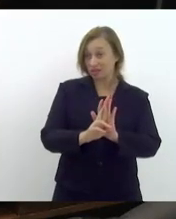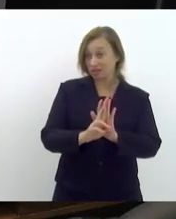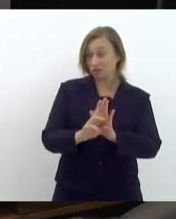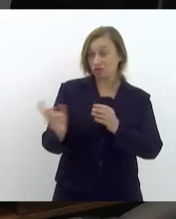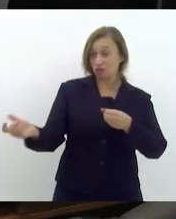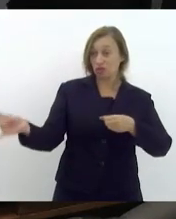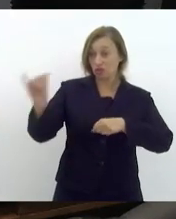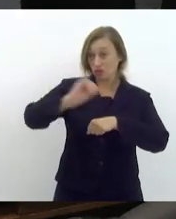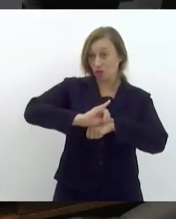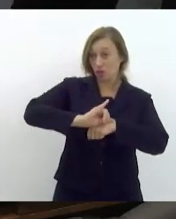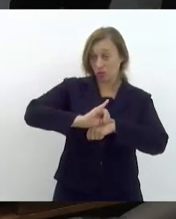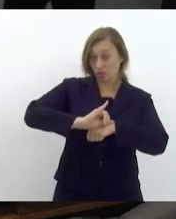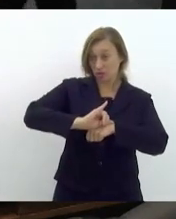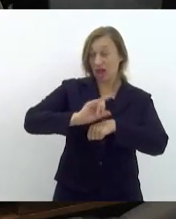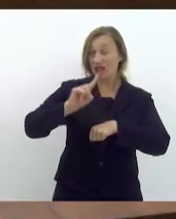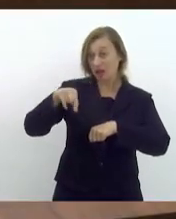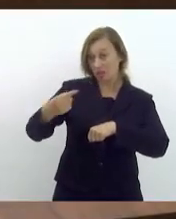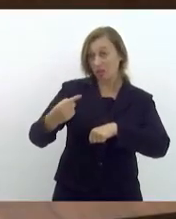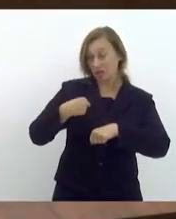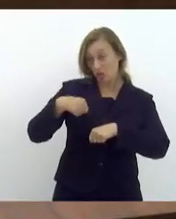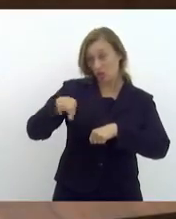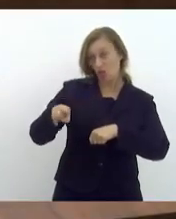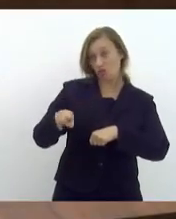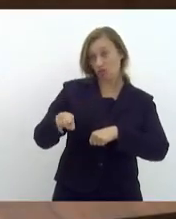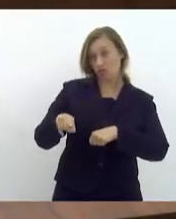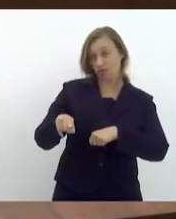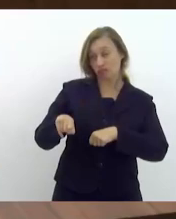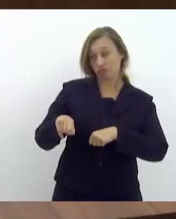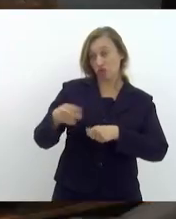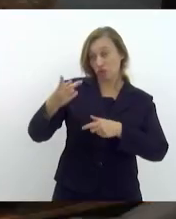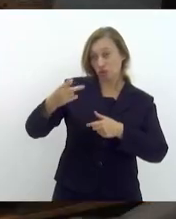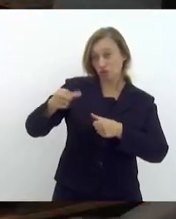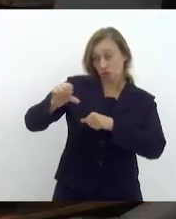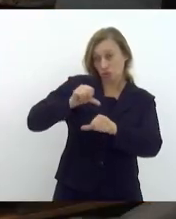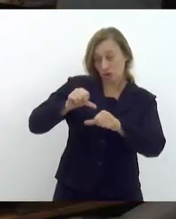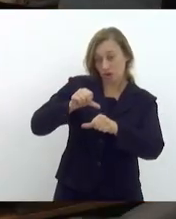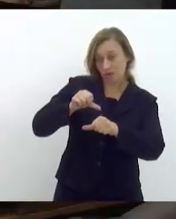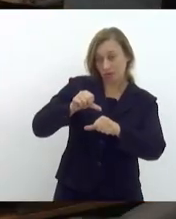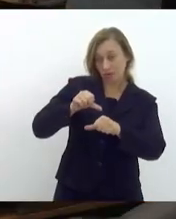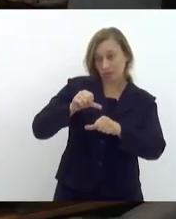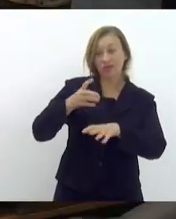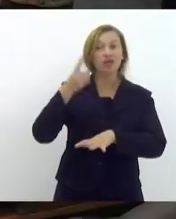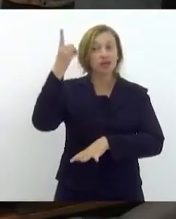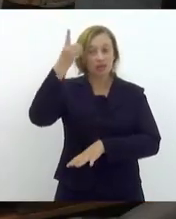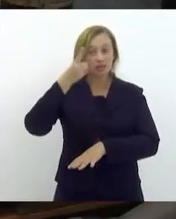Volta Redonda depois dele irei eu por favor